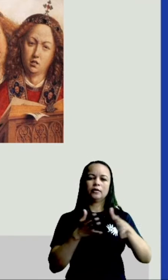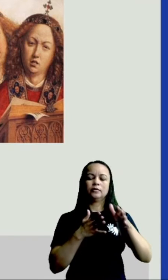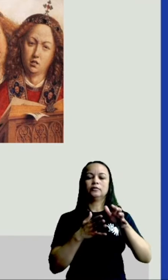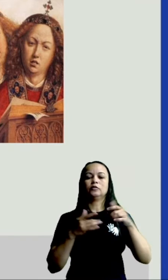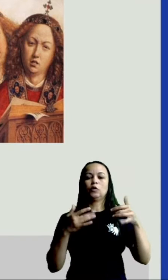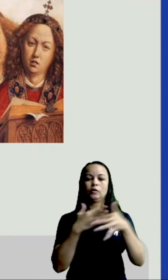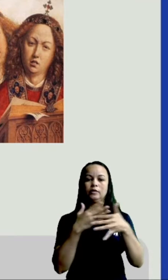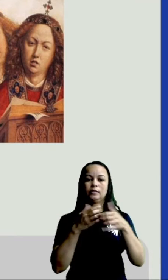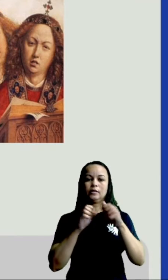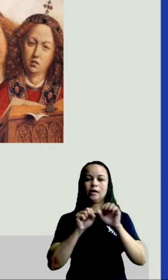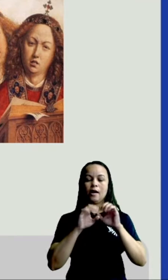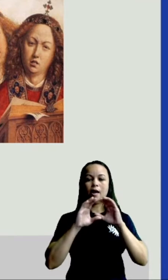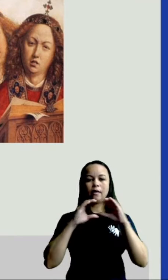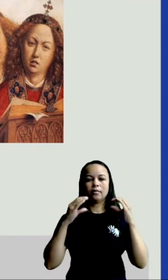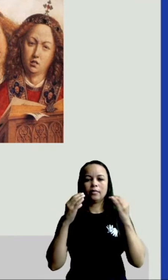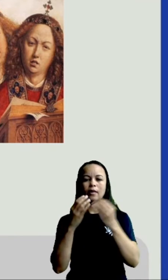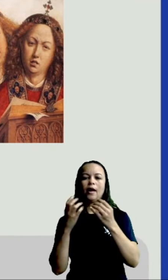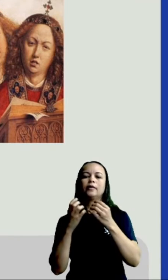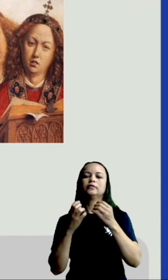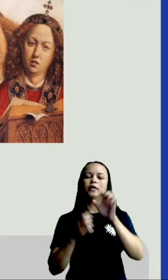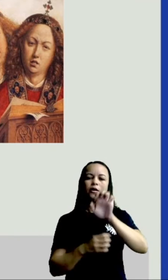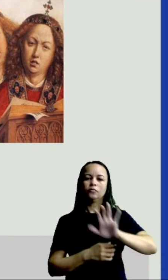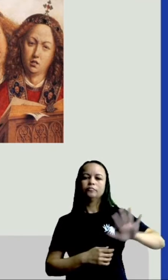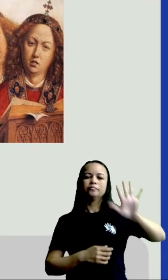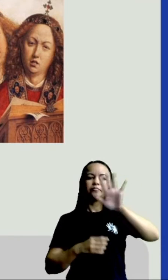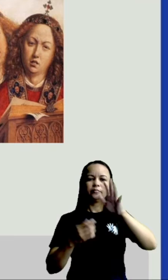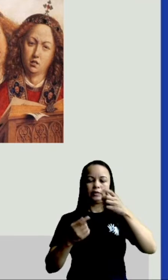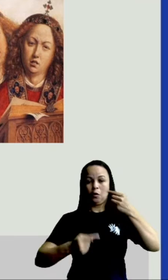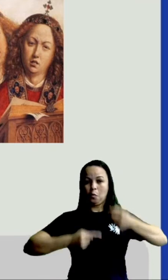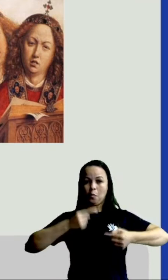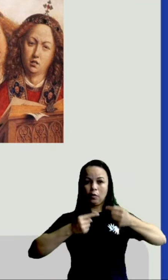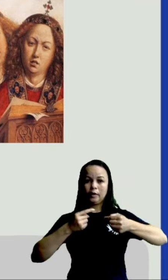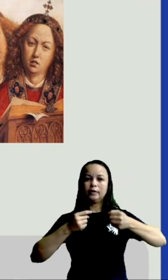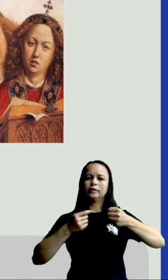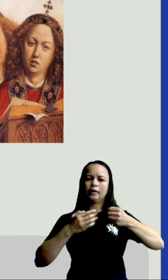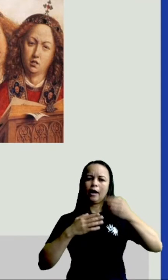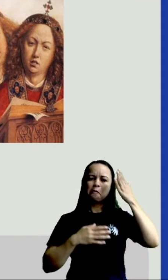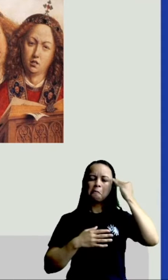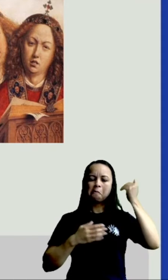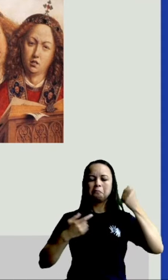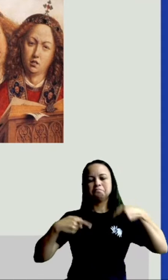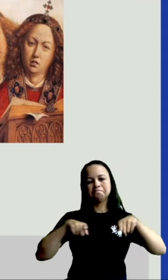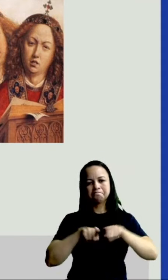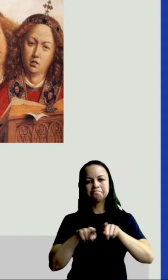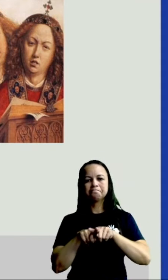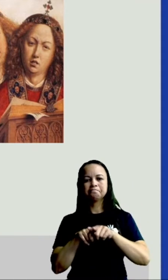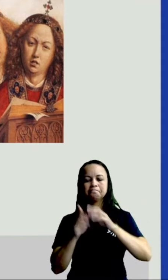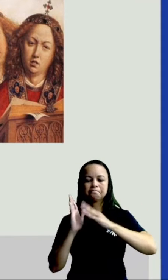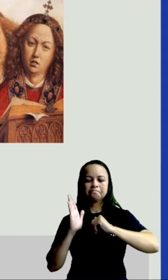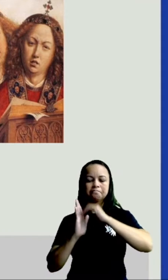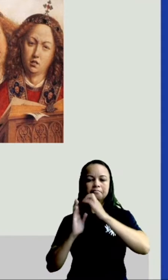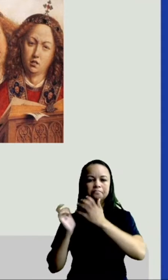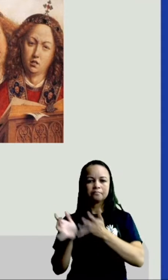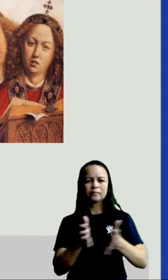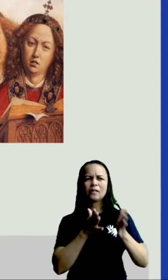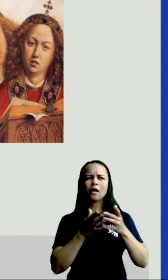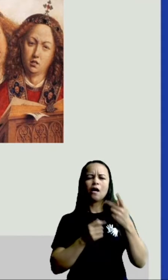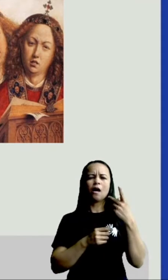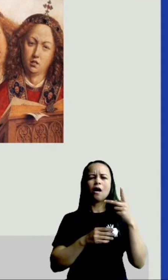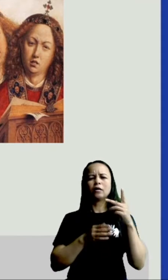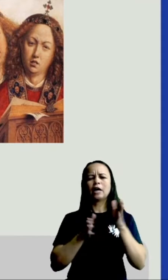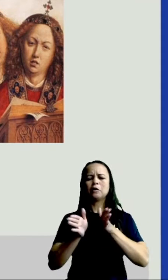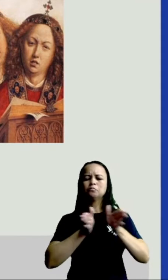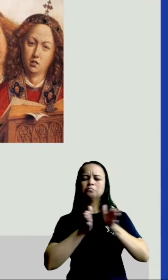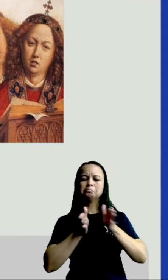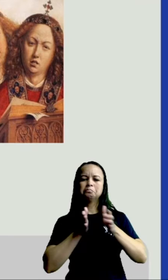de estava conduta moral e social política e artística né naquela época a música teve uma